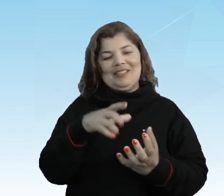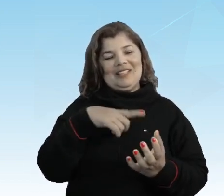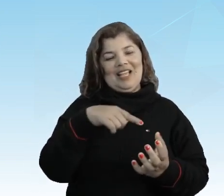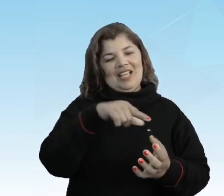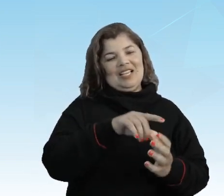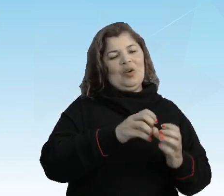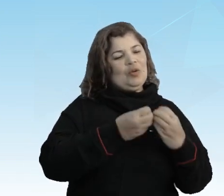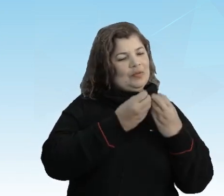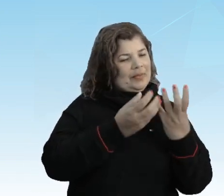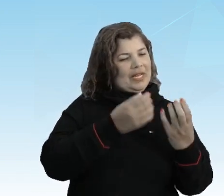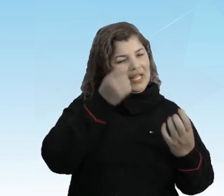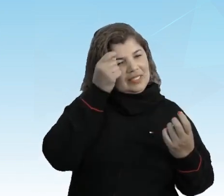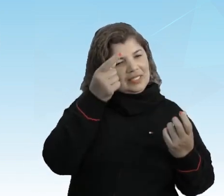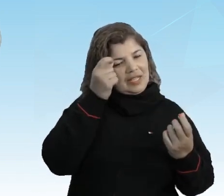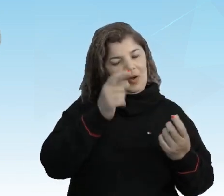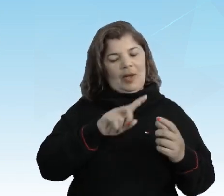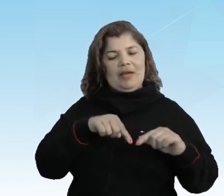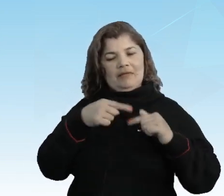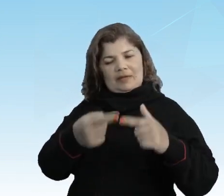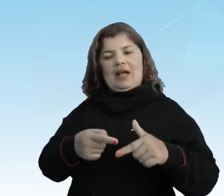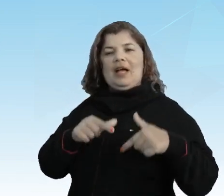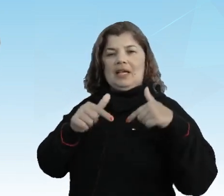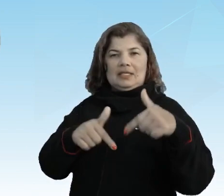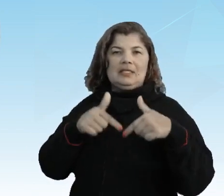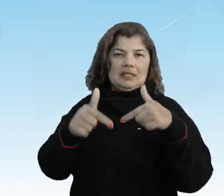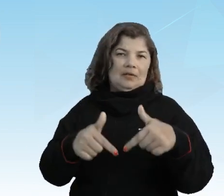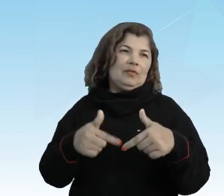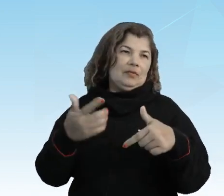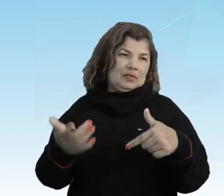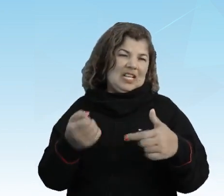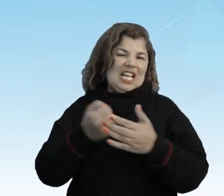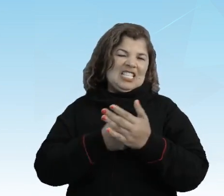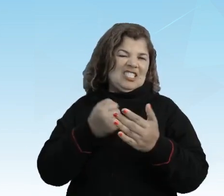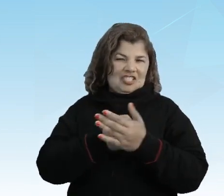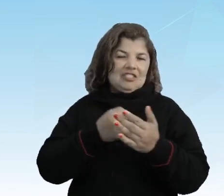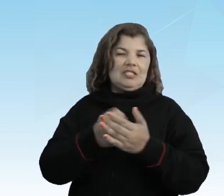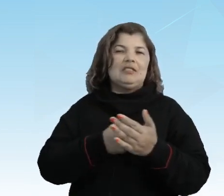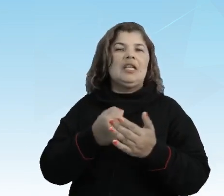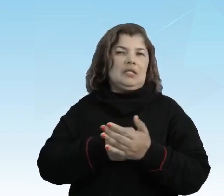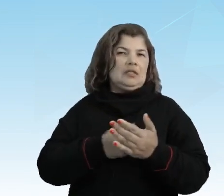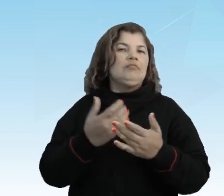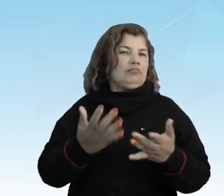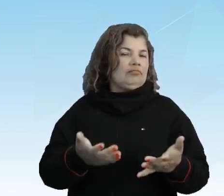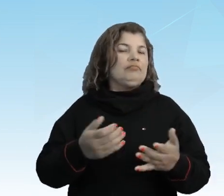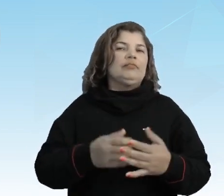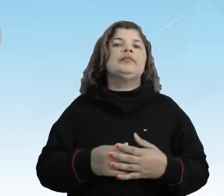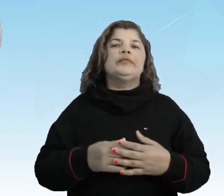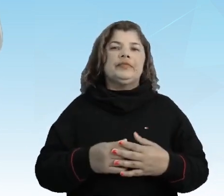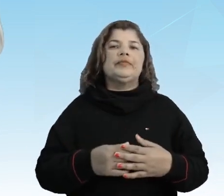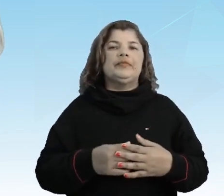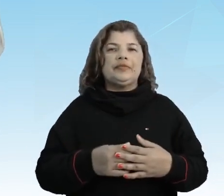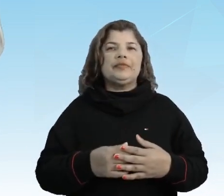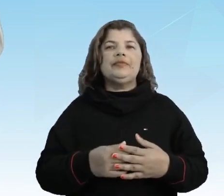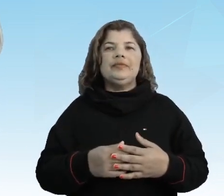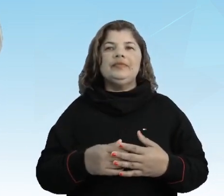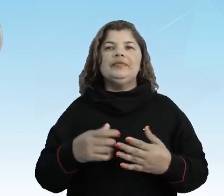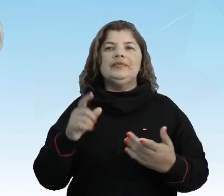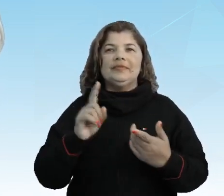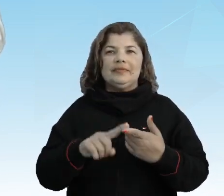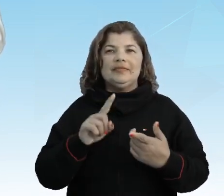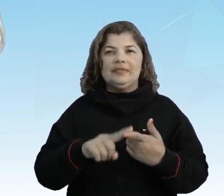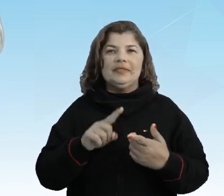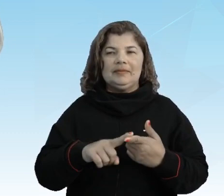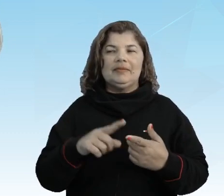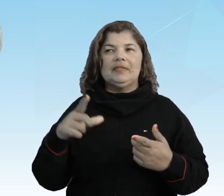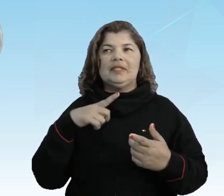da conspiração e vai para a ação, não é isso? Isso. Resistência, né? Lutas e A luta. resistência, exatamente. E também, acho que falou que é uma revolução